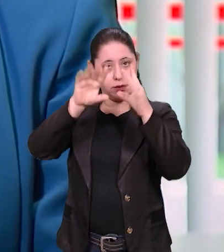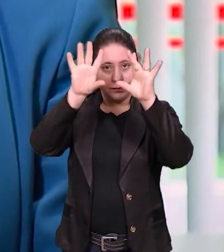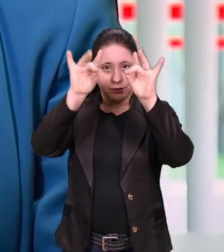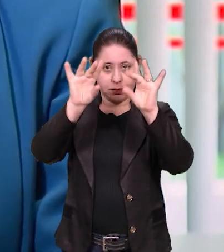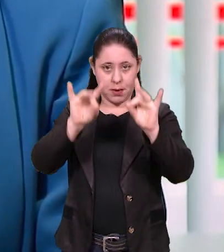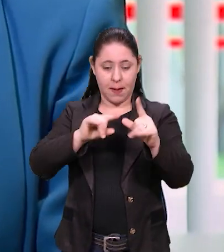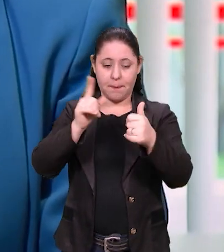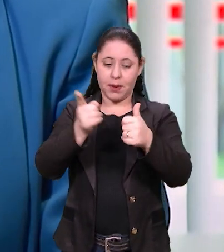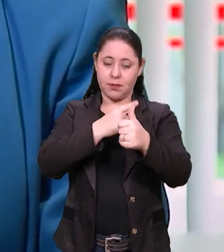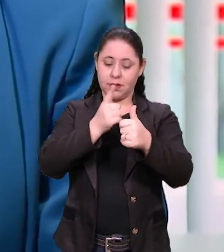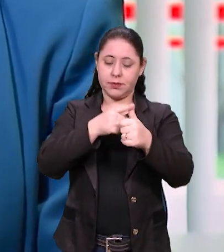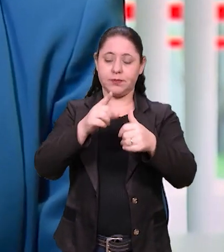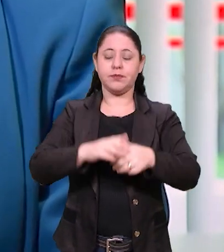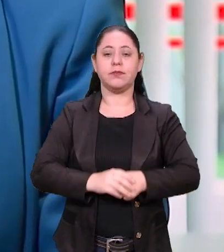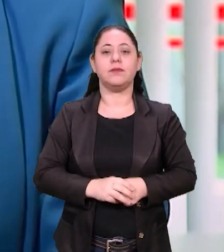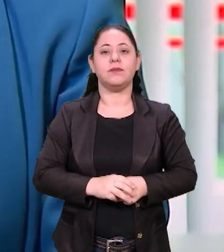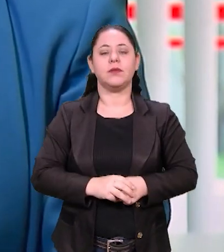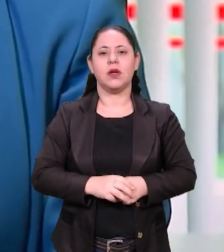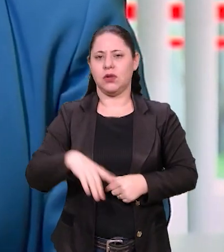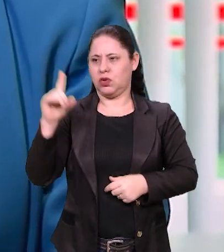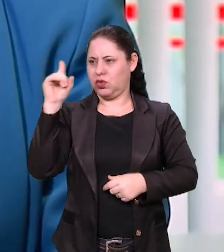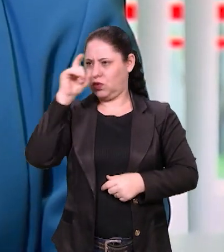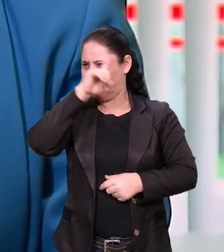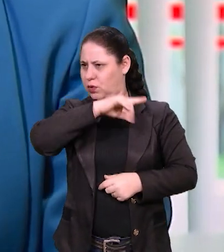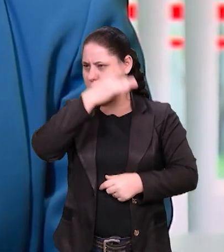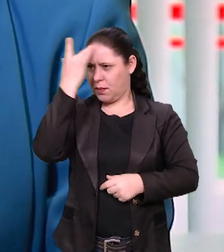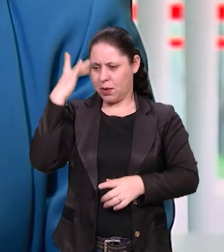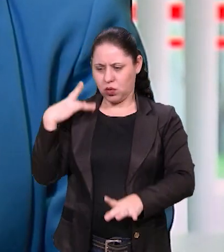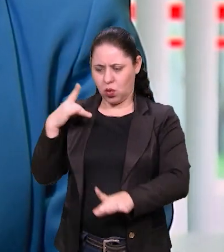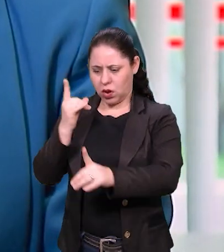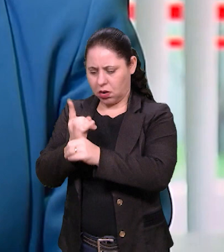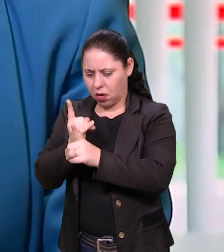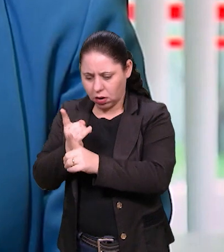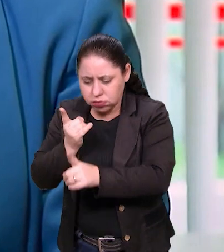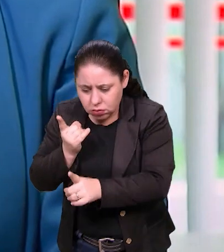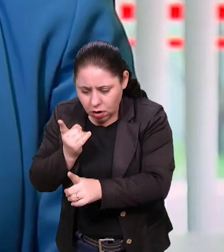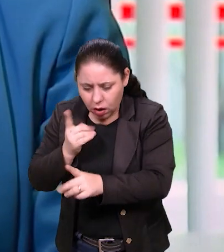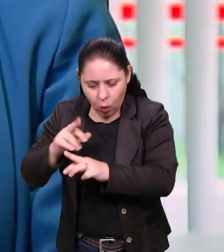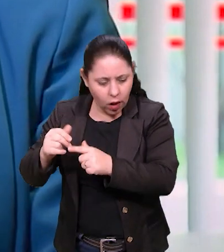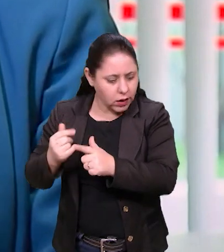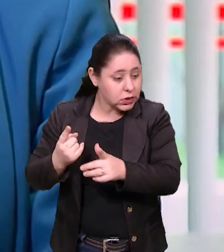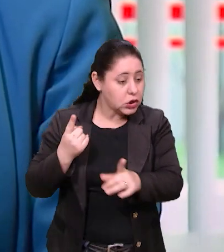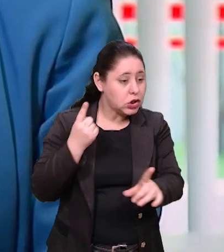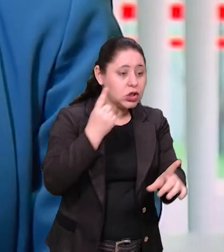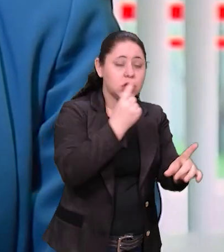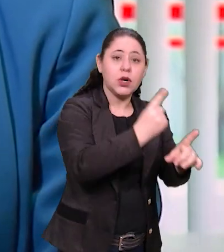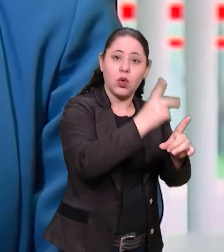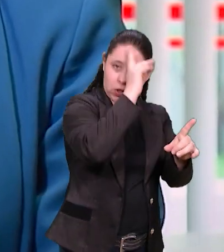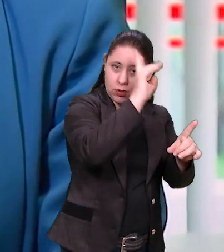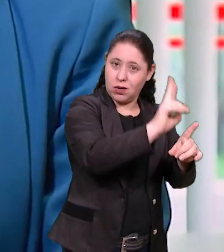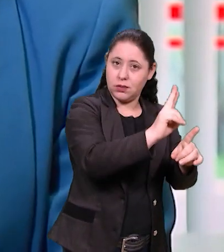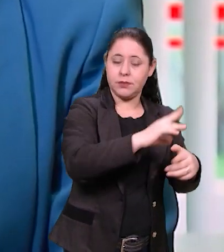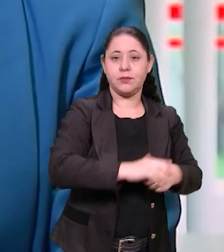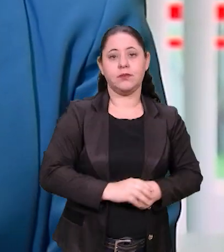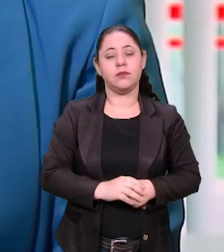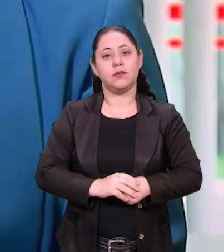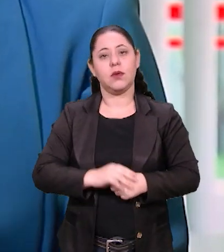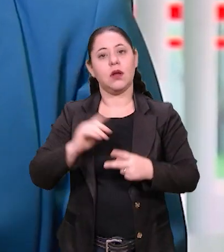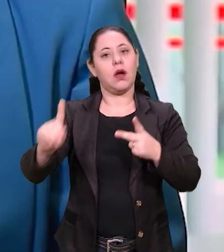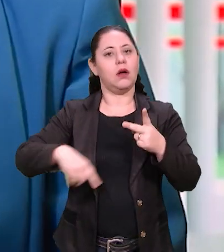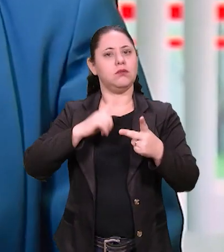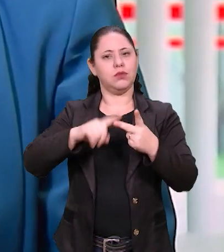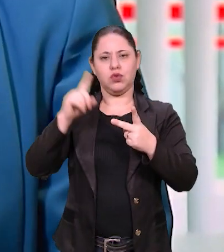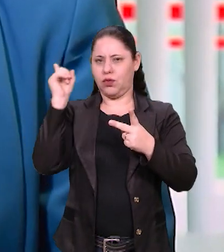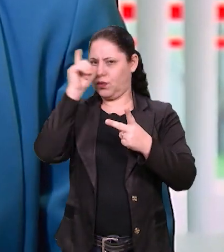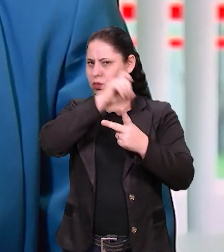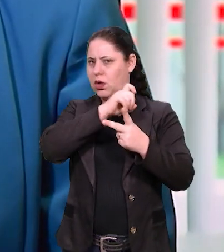serão analisados. Primeiramente, a dificuldade do descobridor a localizar o proprietário, o